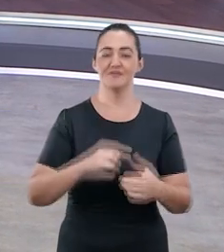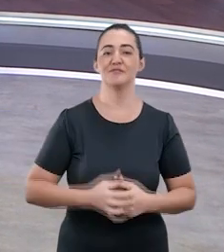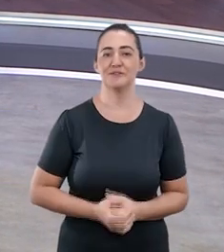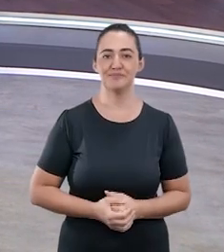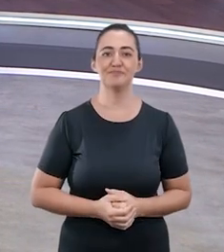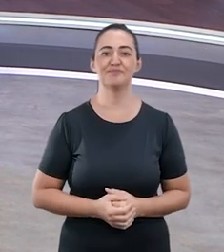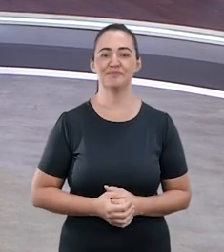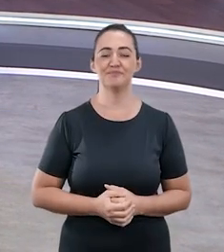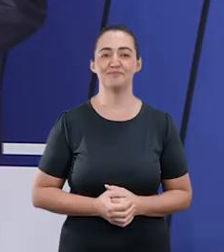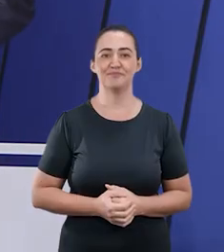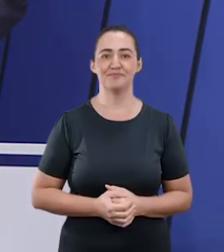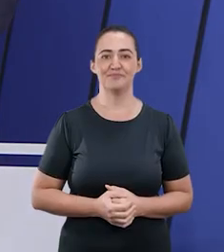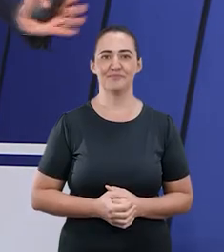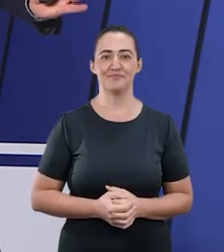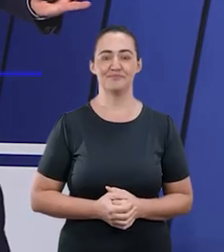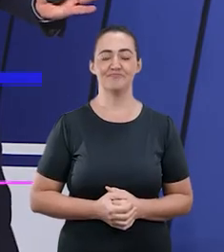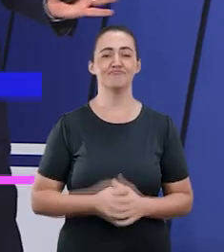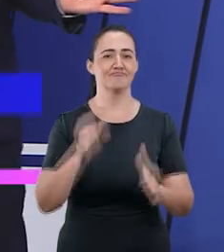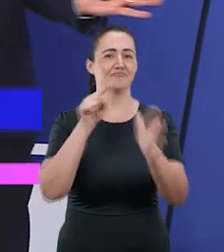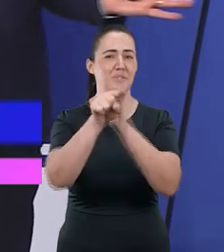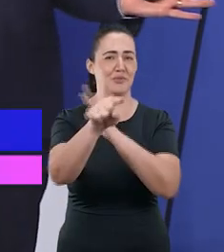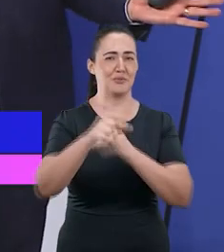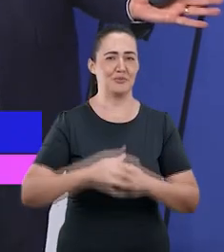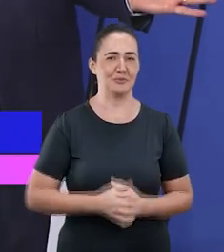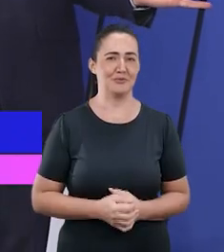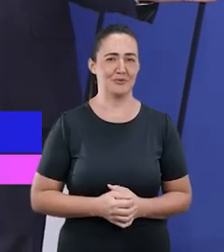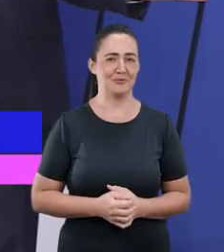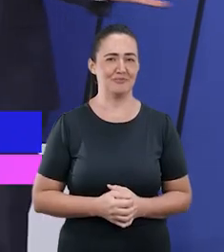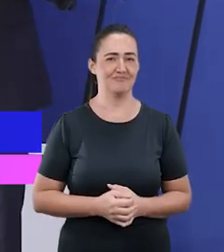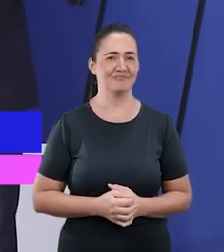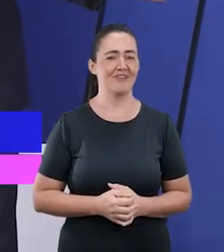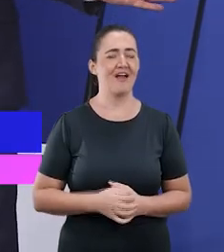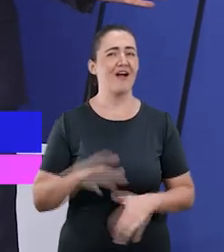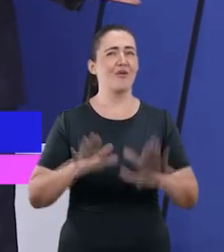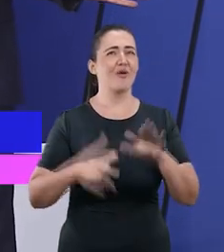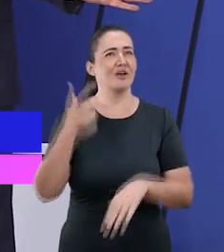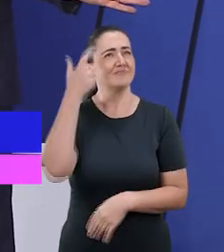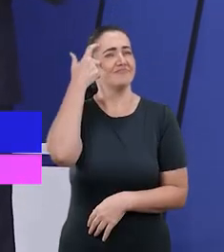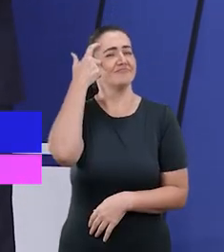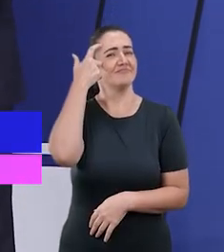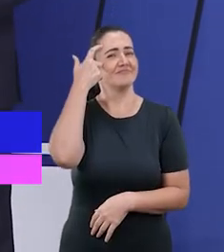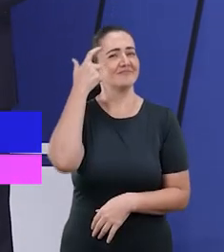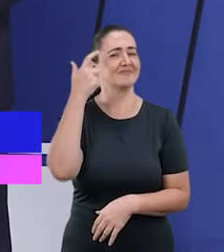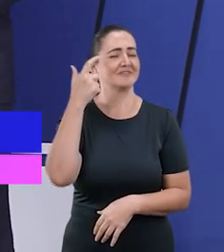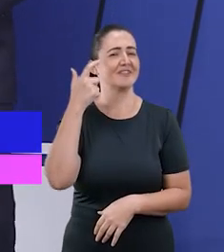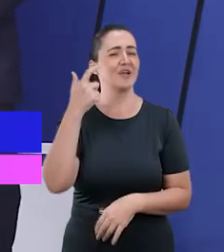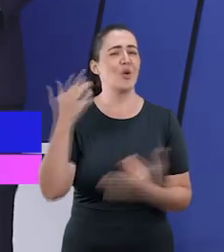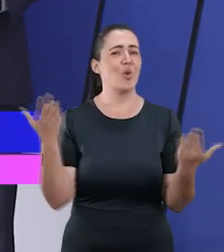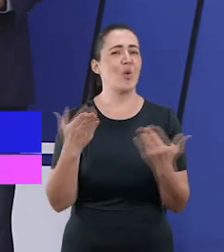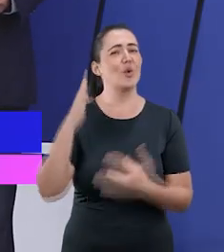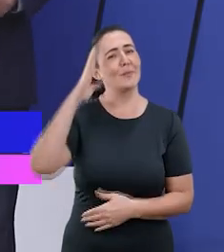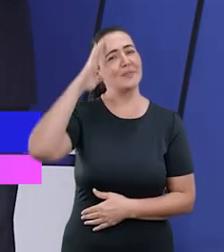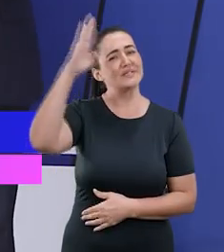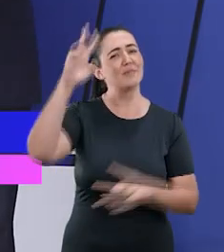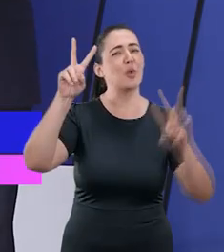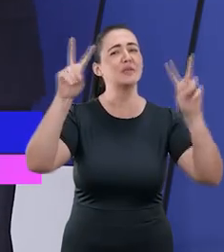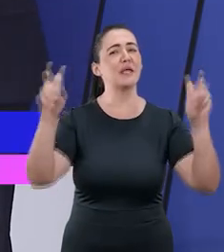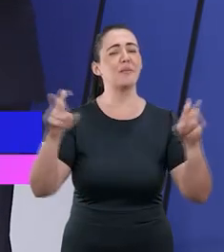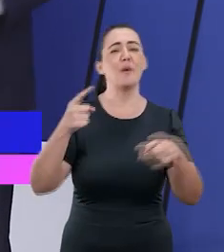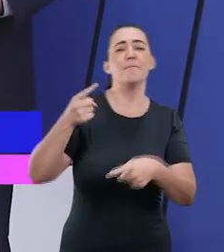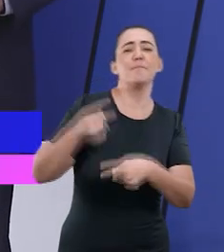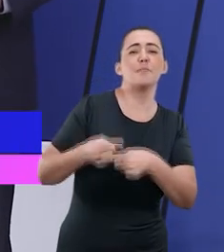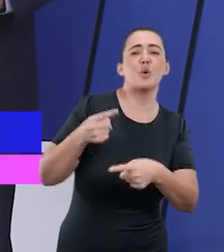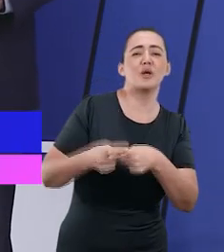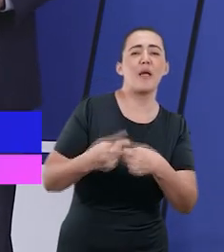palavra. A pergunta que está no tema principal do nosso programa hoje é: por que